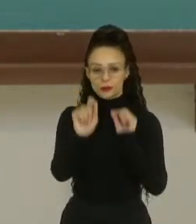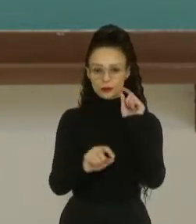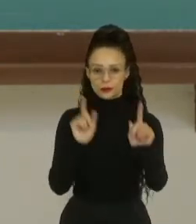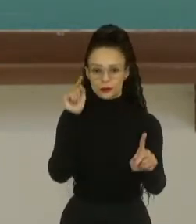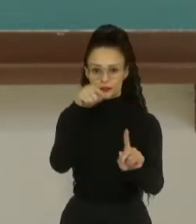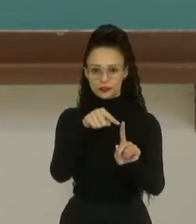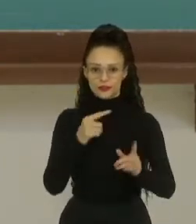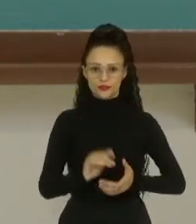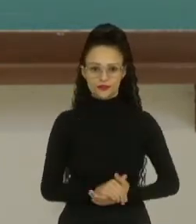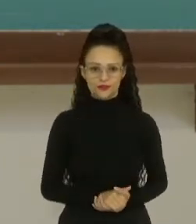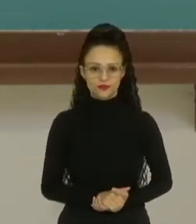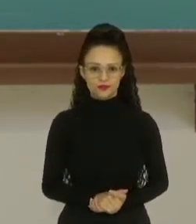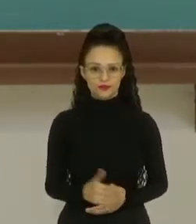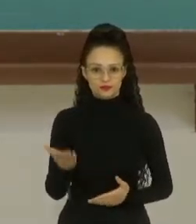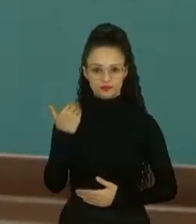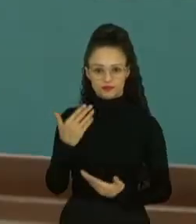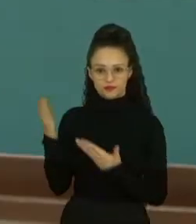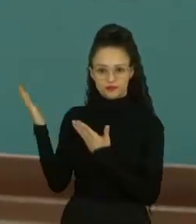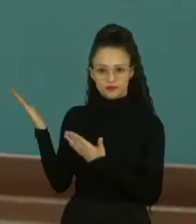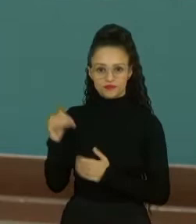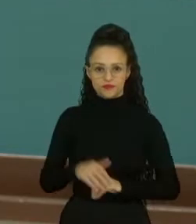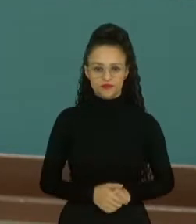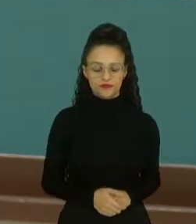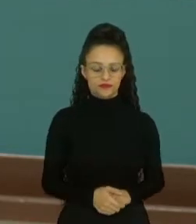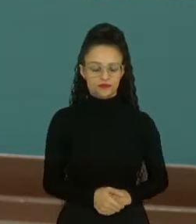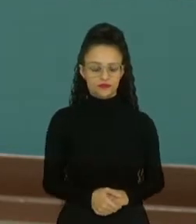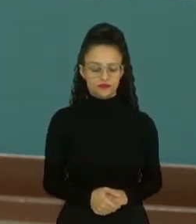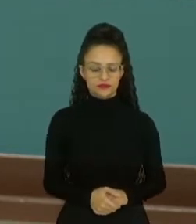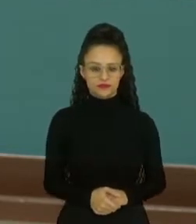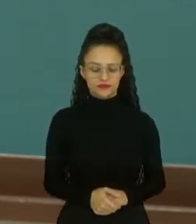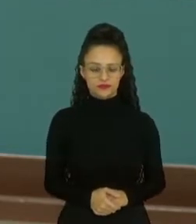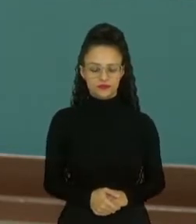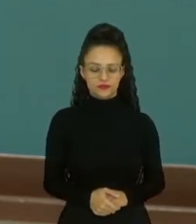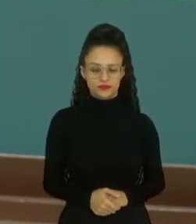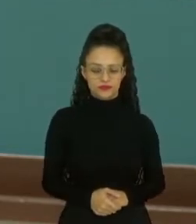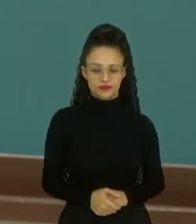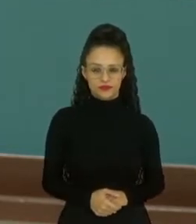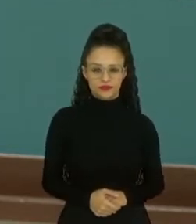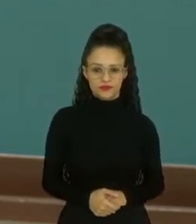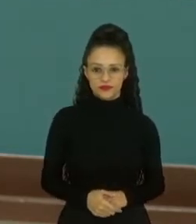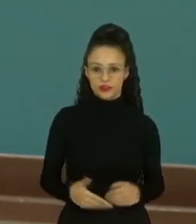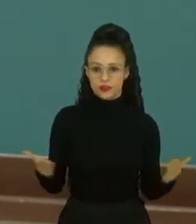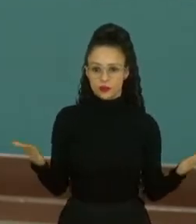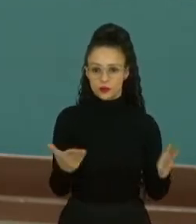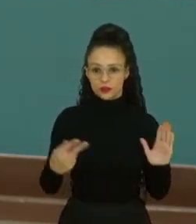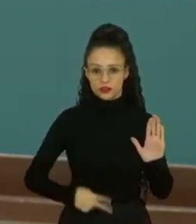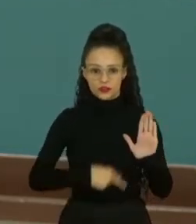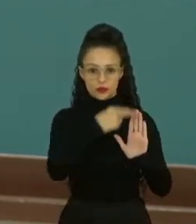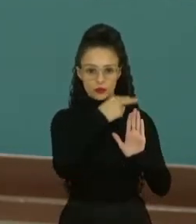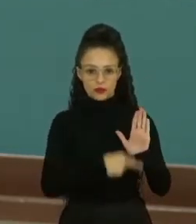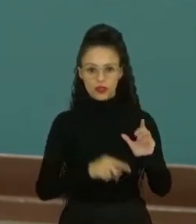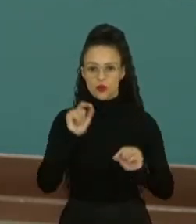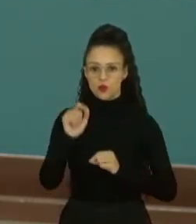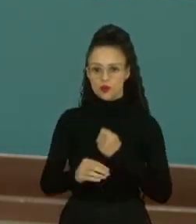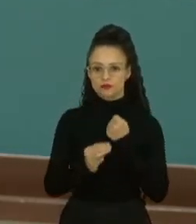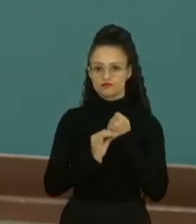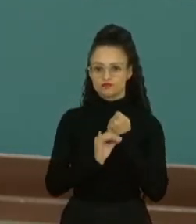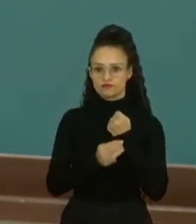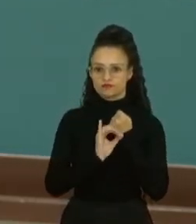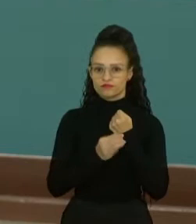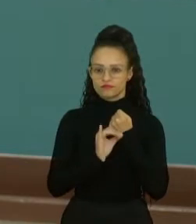nossos objetivos? Acompanhe comigo. Vamos fazer a leitura de uma crônica. Você já